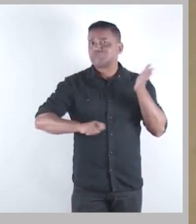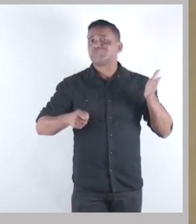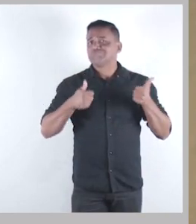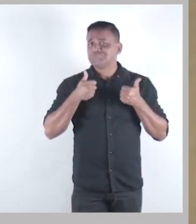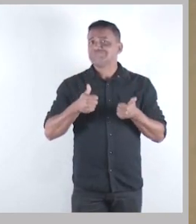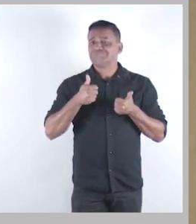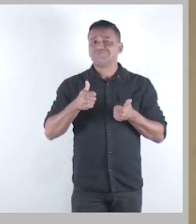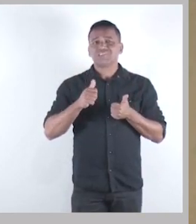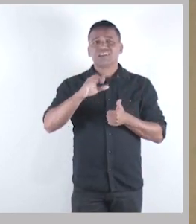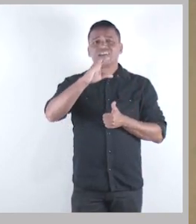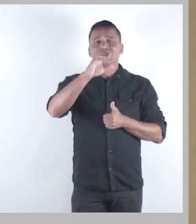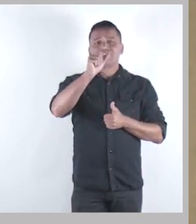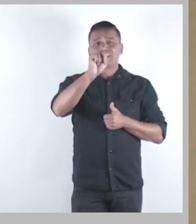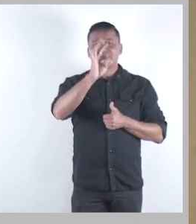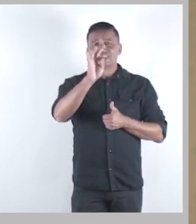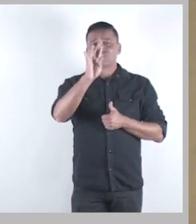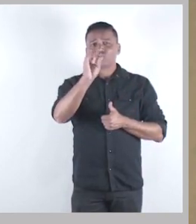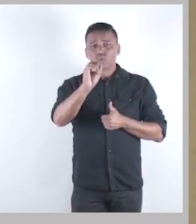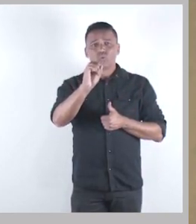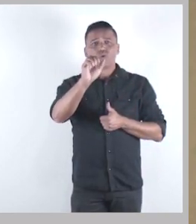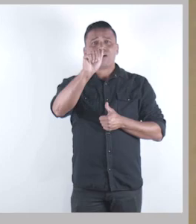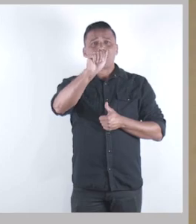de Castro Alves, fosse,